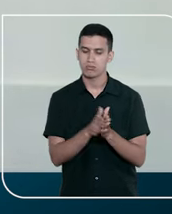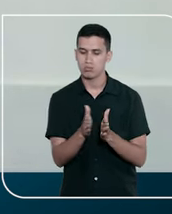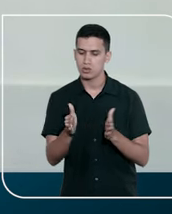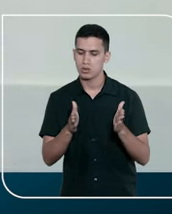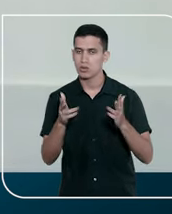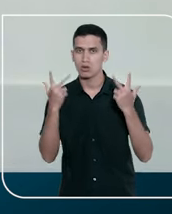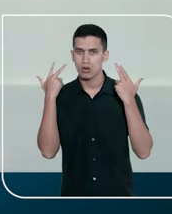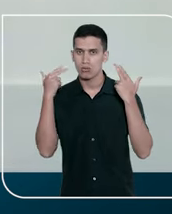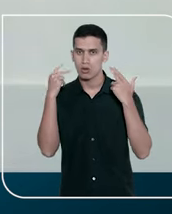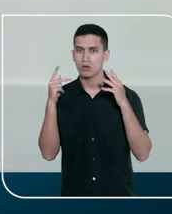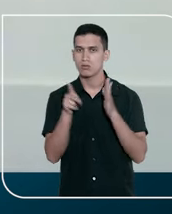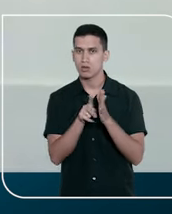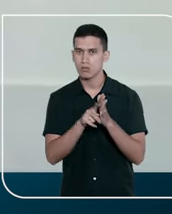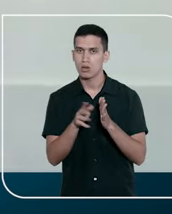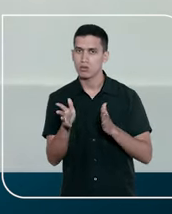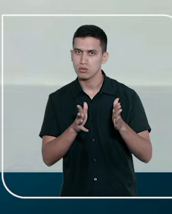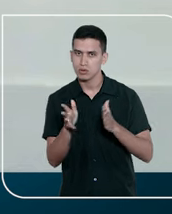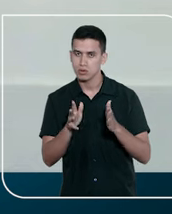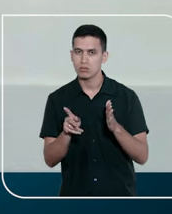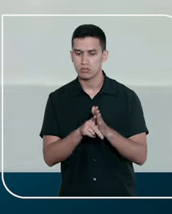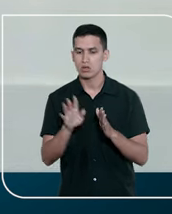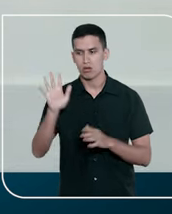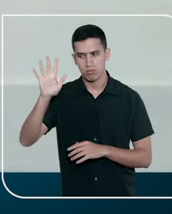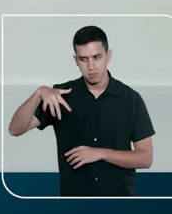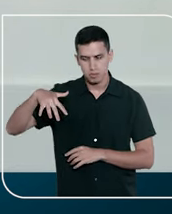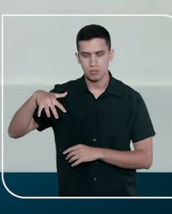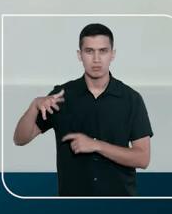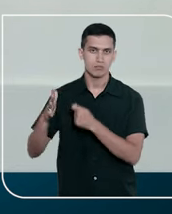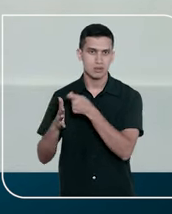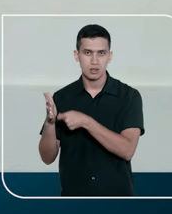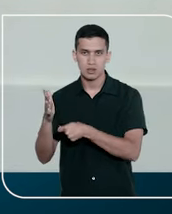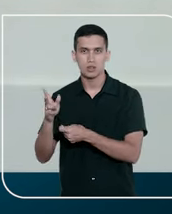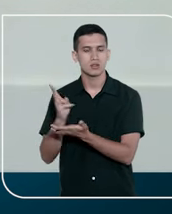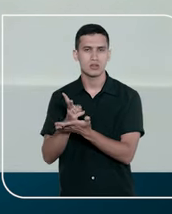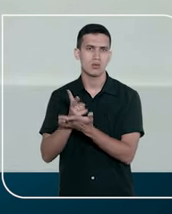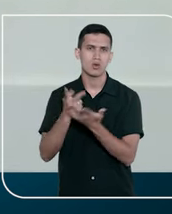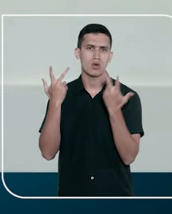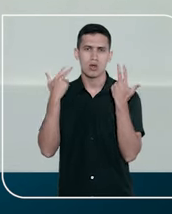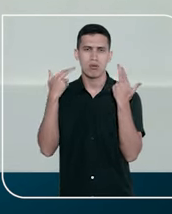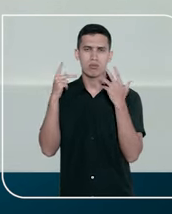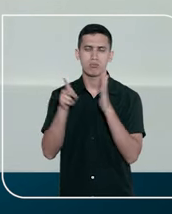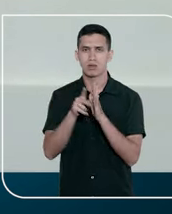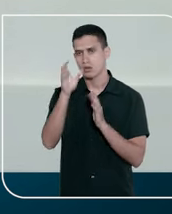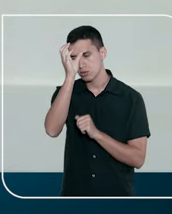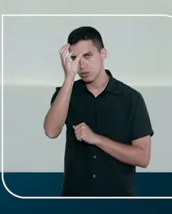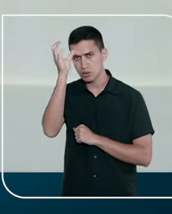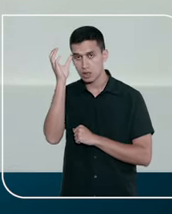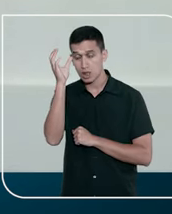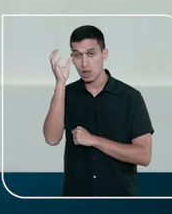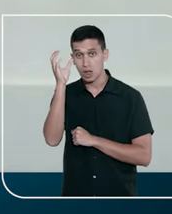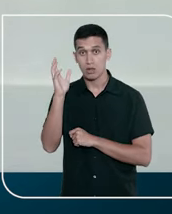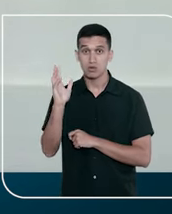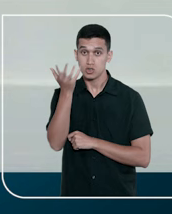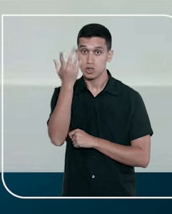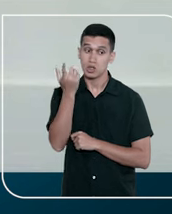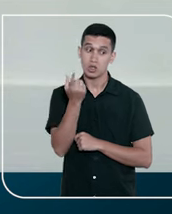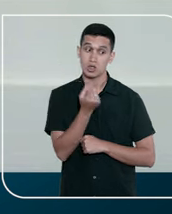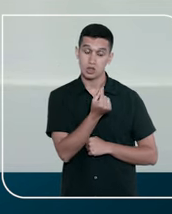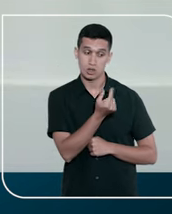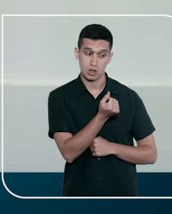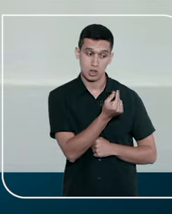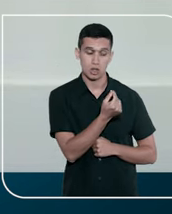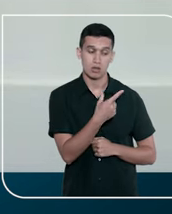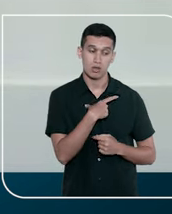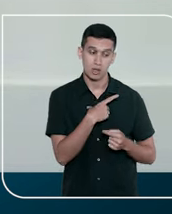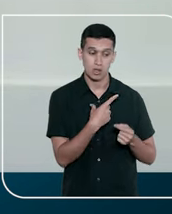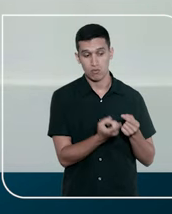fora do período de promoção. É sempre uma opção do consumidor o nível de reembolso que ele quer